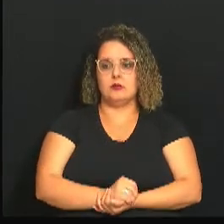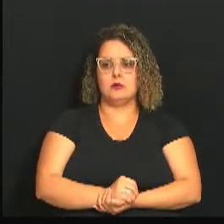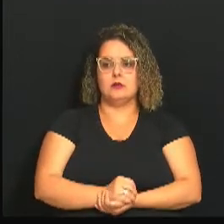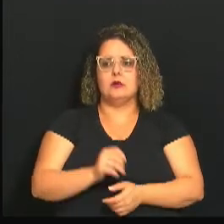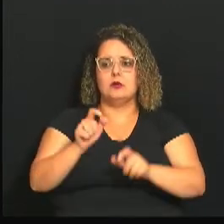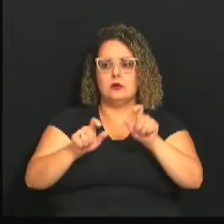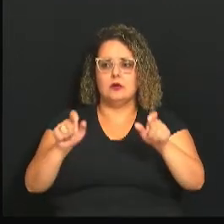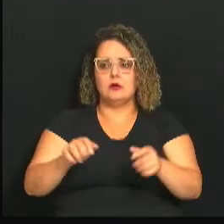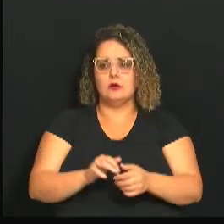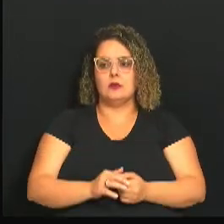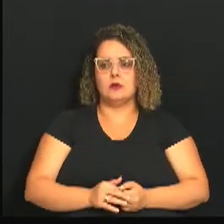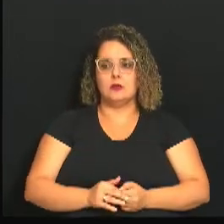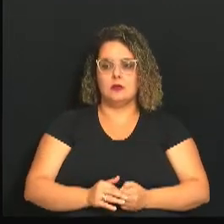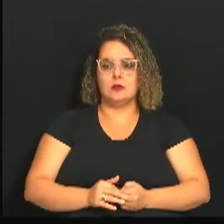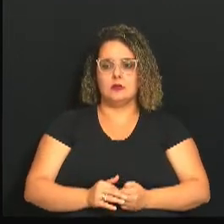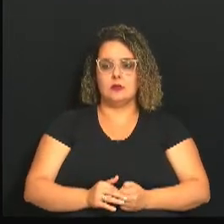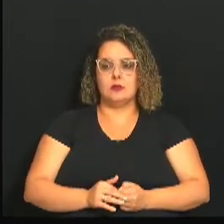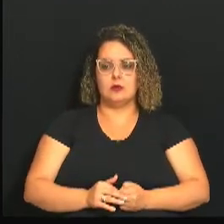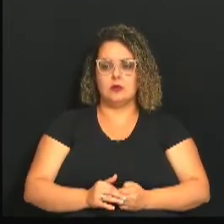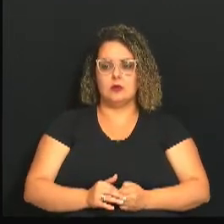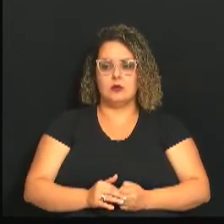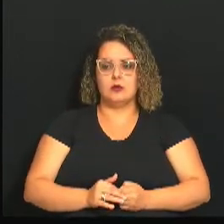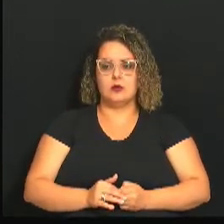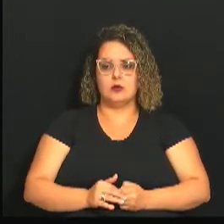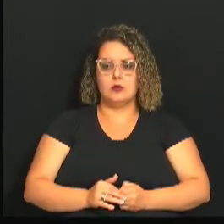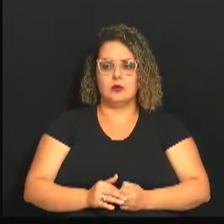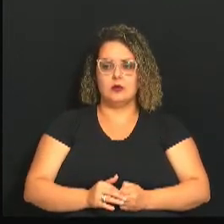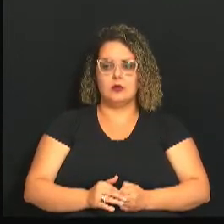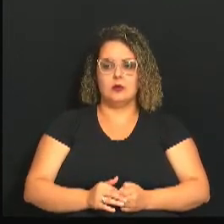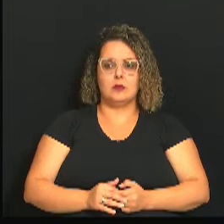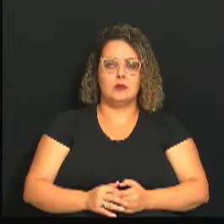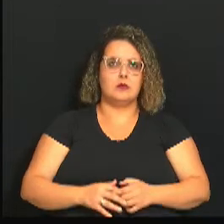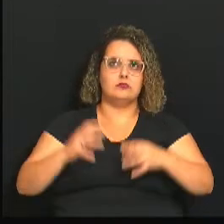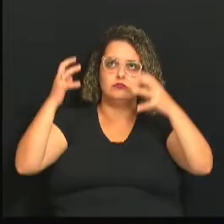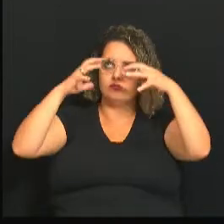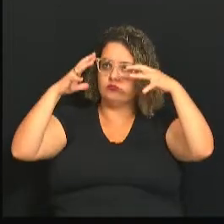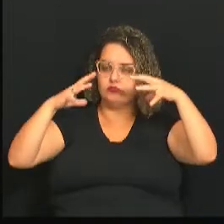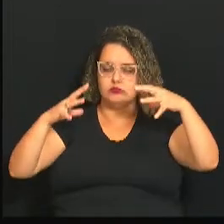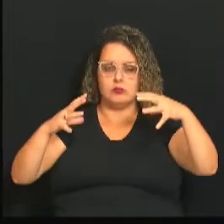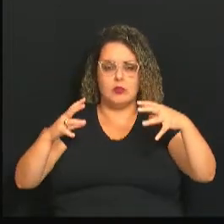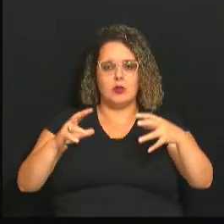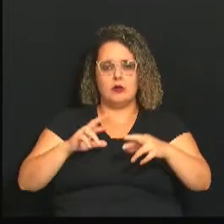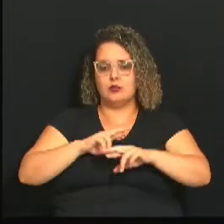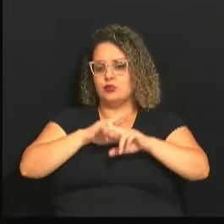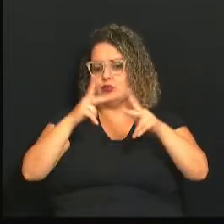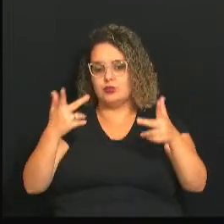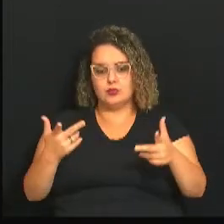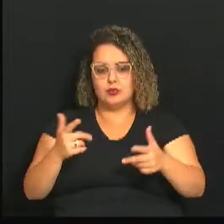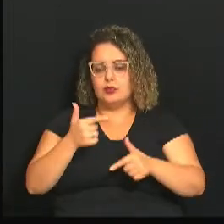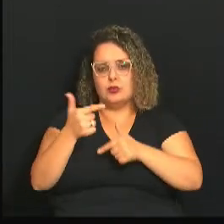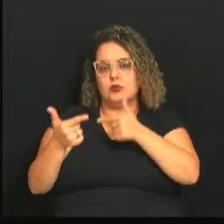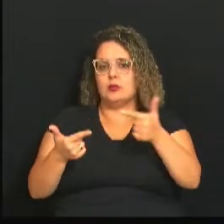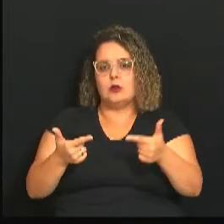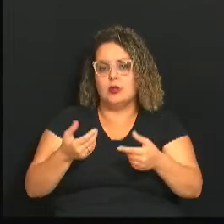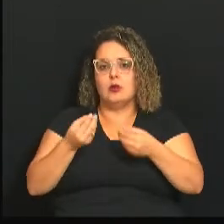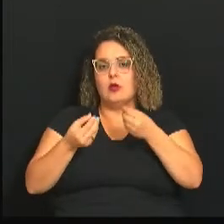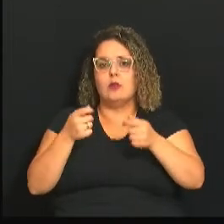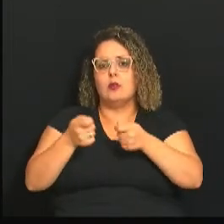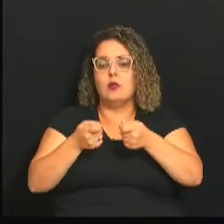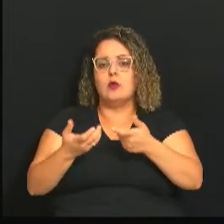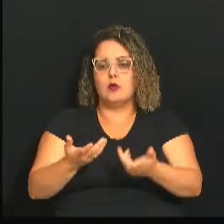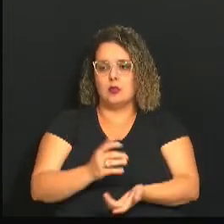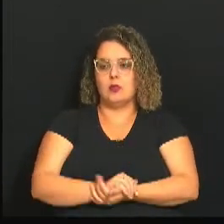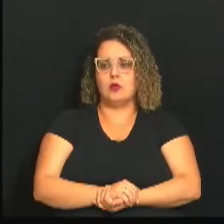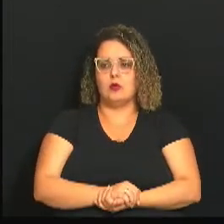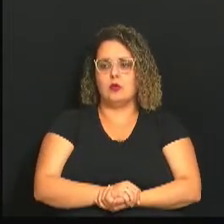visto que os eventos extremos, né, não há como a gente controlar, há como a